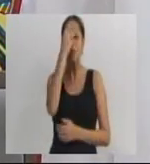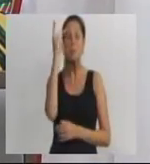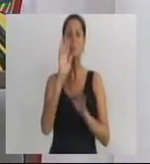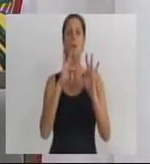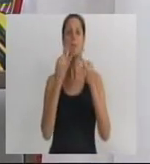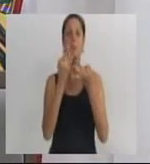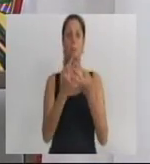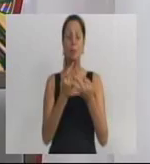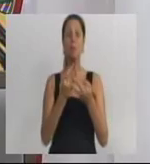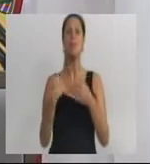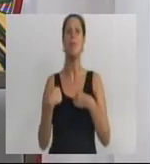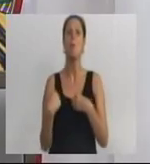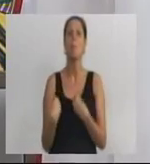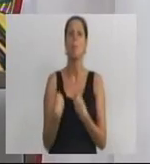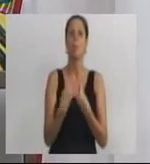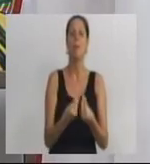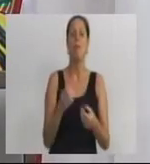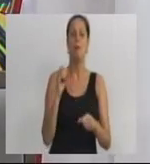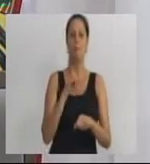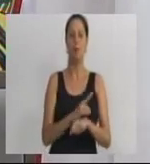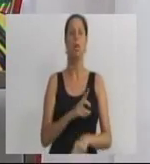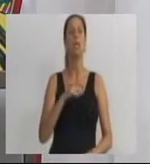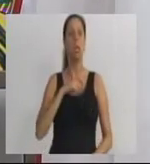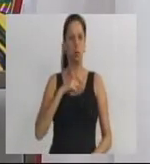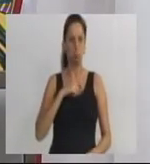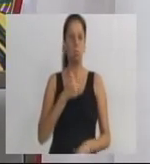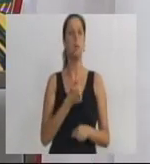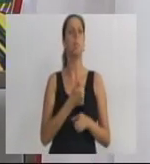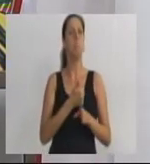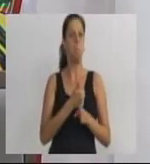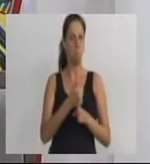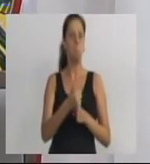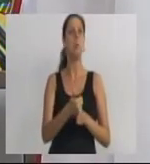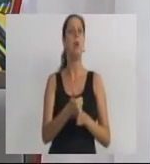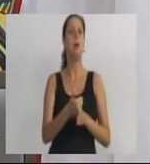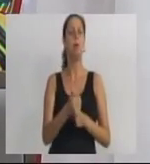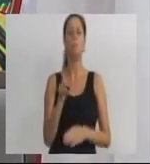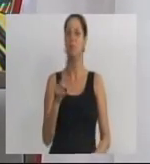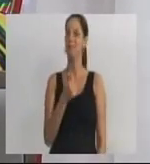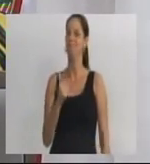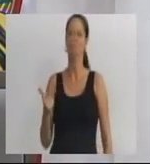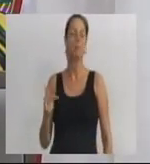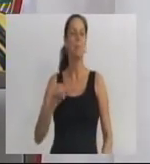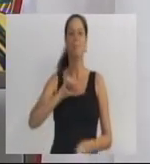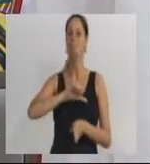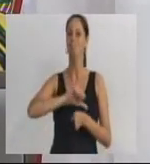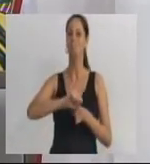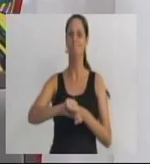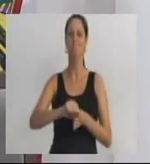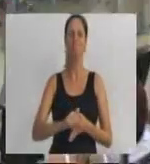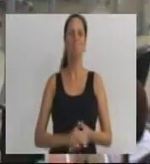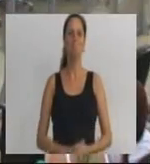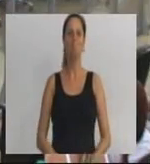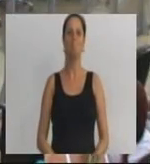serviço público, vereador Jefferson. Tenho moral para falar aqui. Vossa Excelência não tem. Muito obrigado.